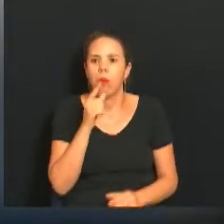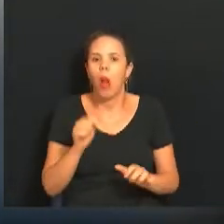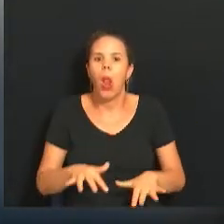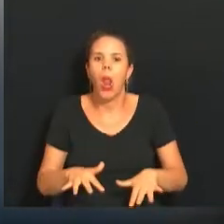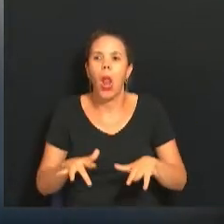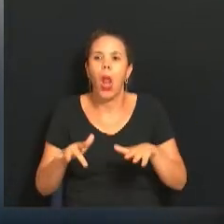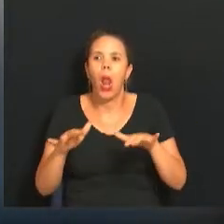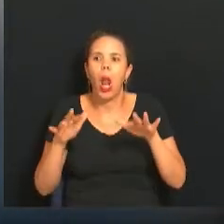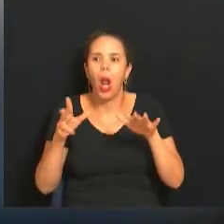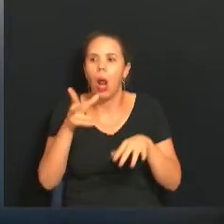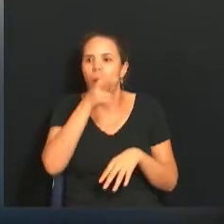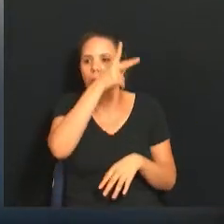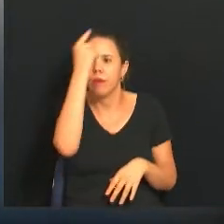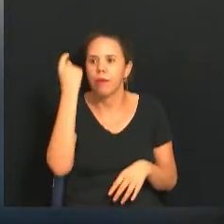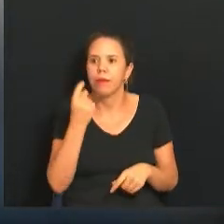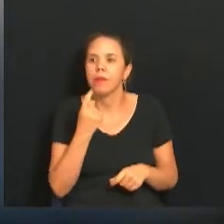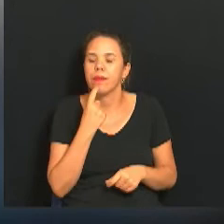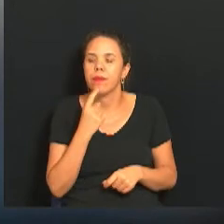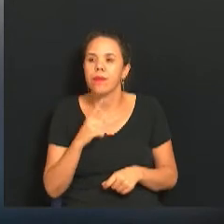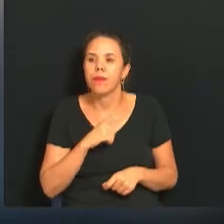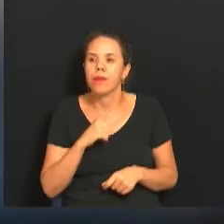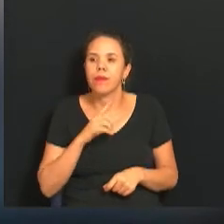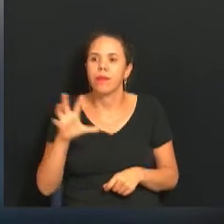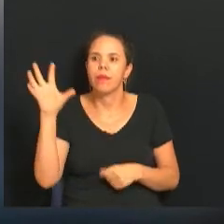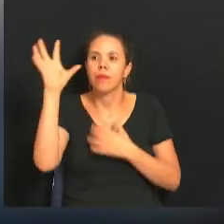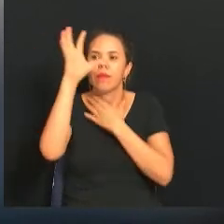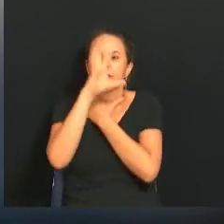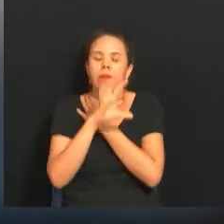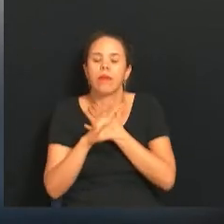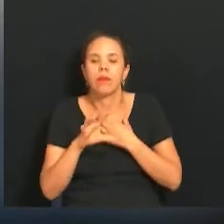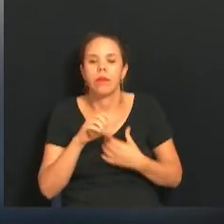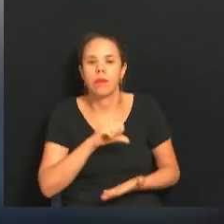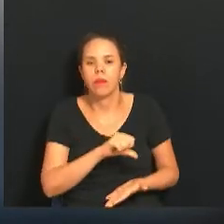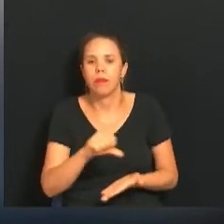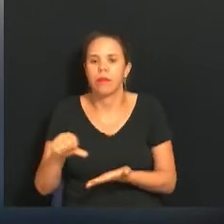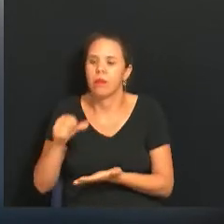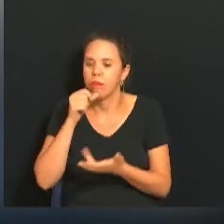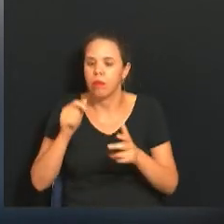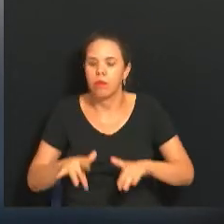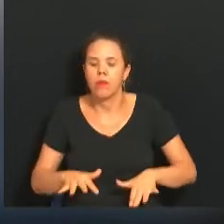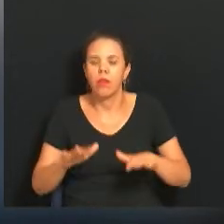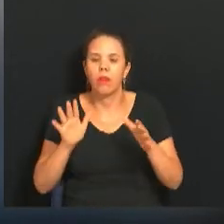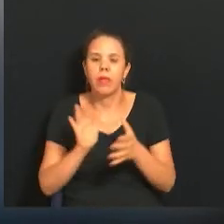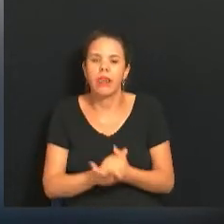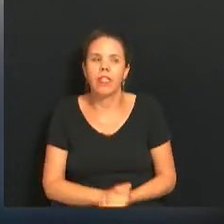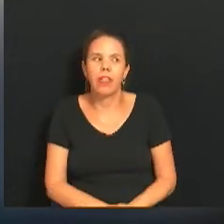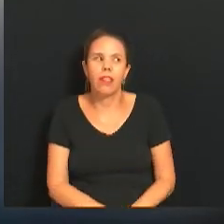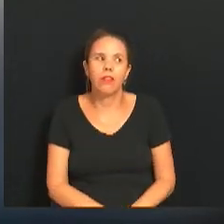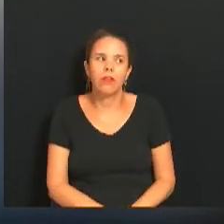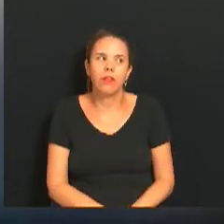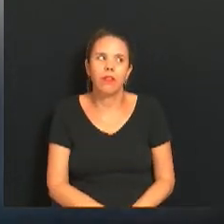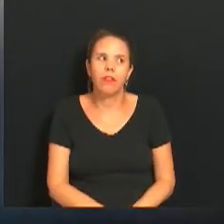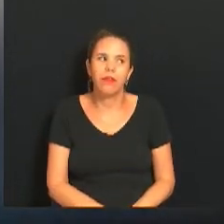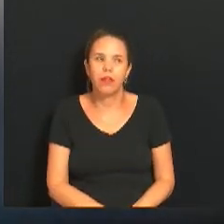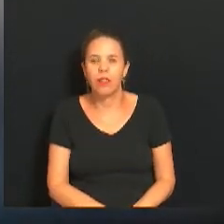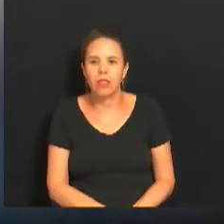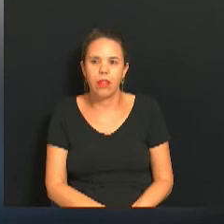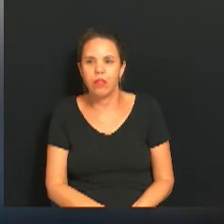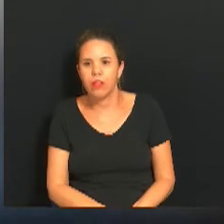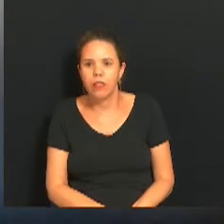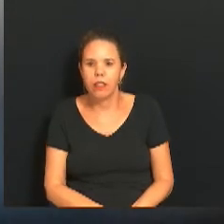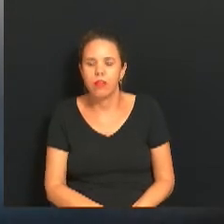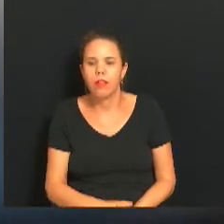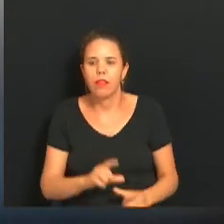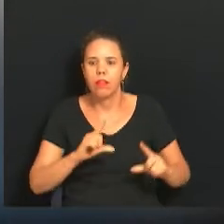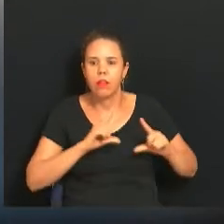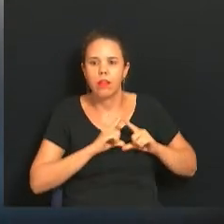A Prefeitura de Campinas tem um mapeamento dos pontos de alagamento. Existe um programa junto com a Defesa